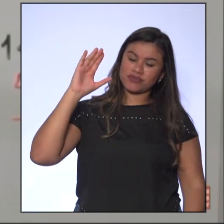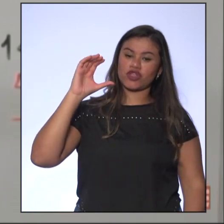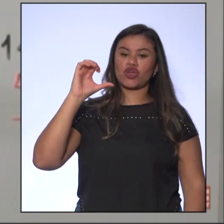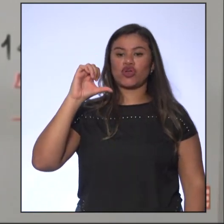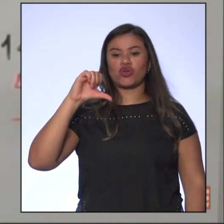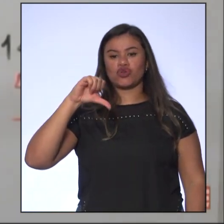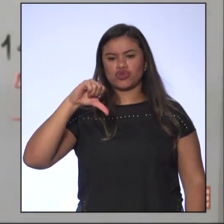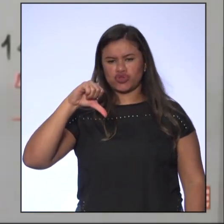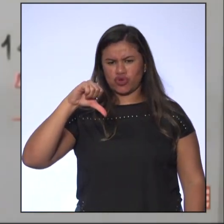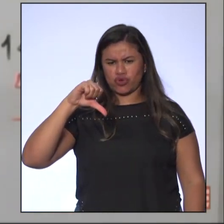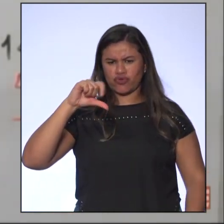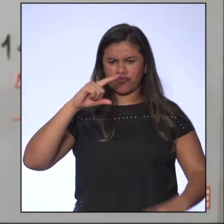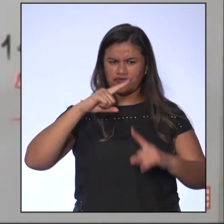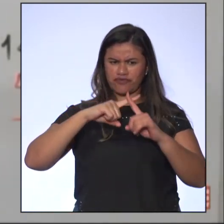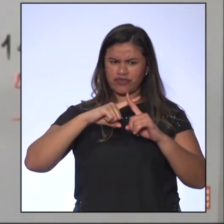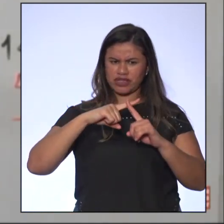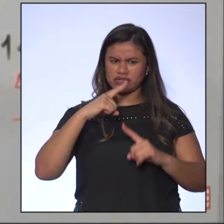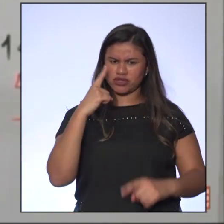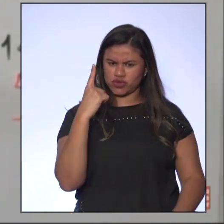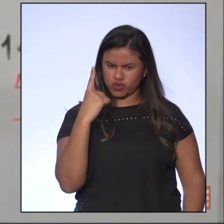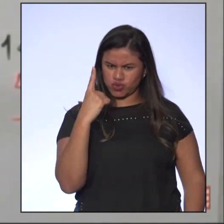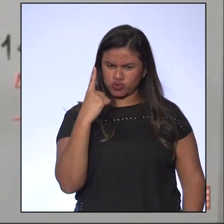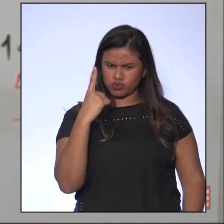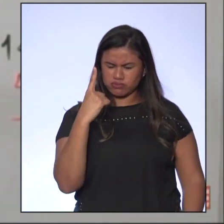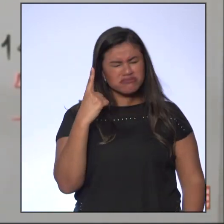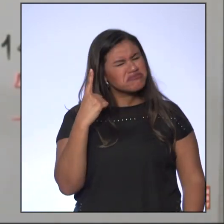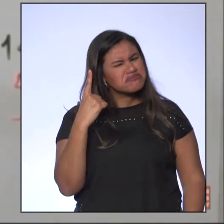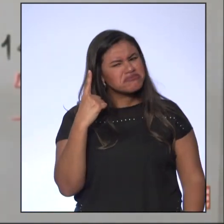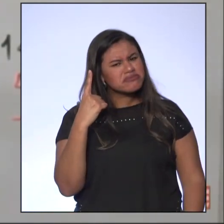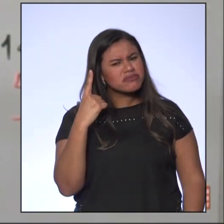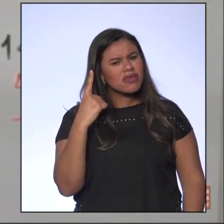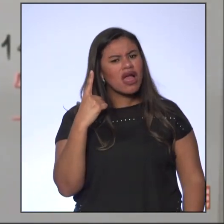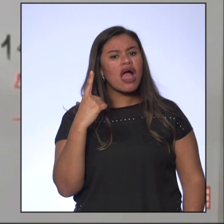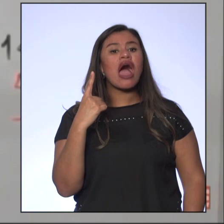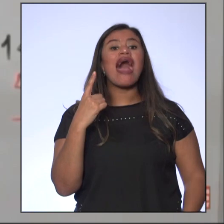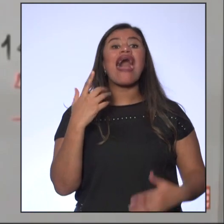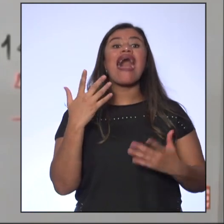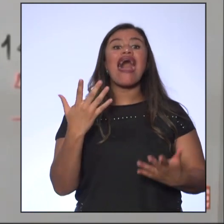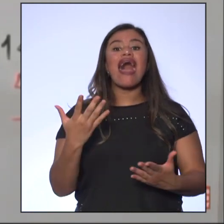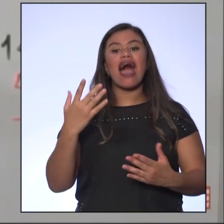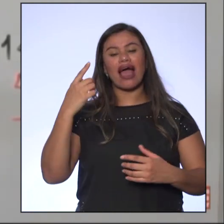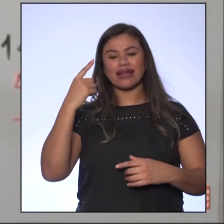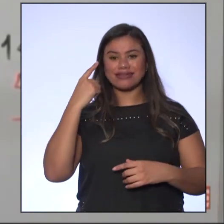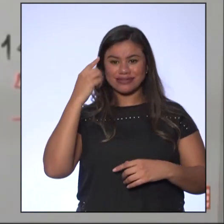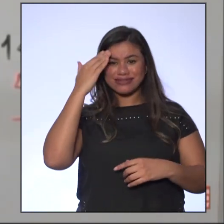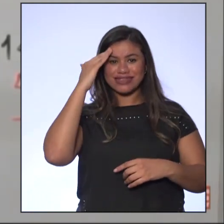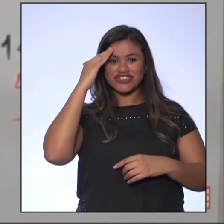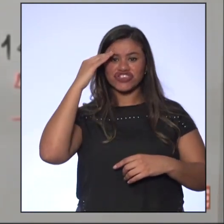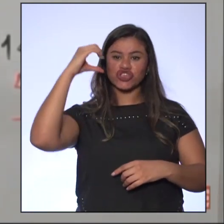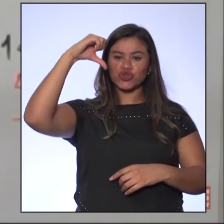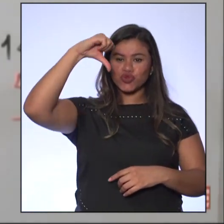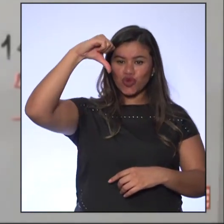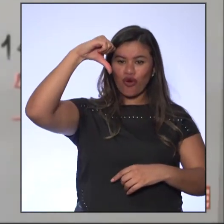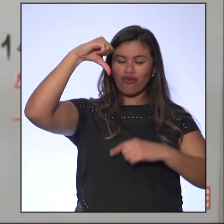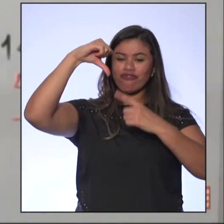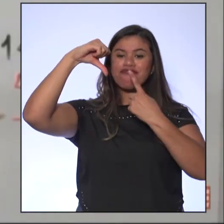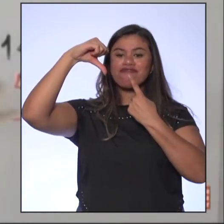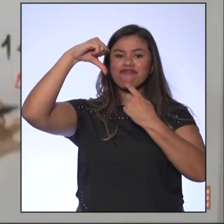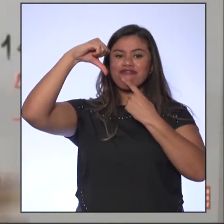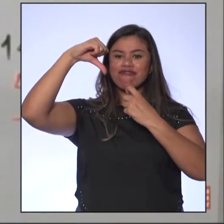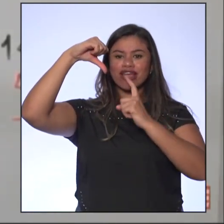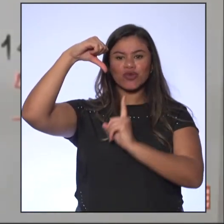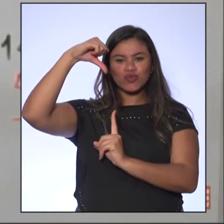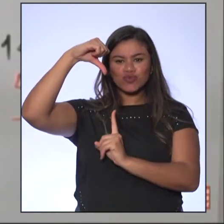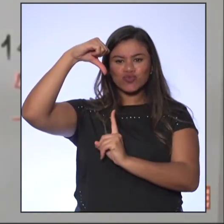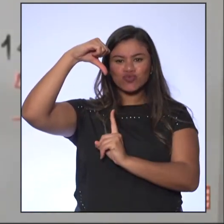1. Ah, prof, eu pego a minha nota, multiplico pelo peso? Sim. Ah, mas esse peso vem na questão? Calma, que vem